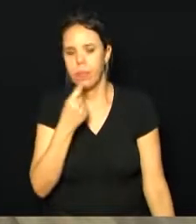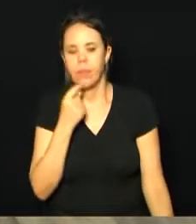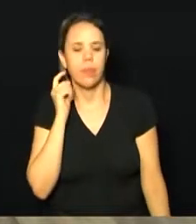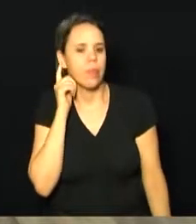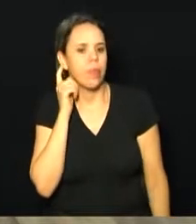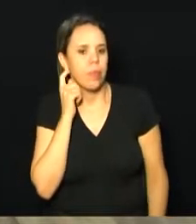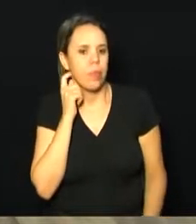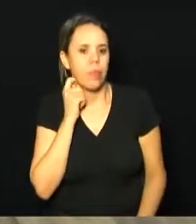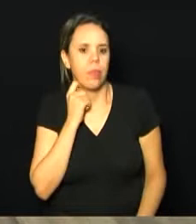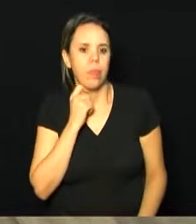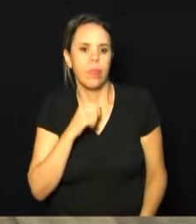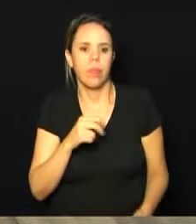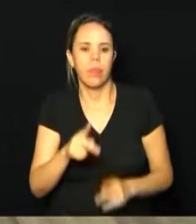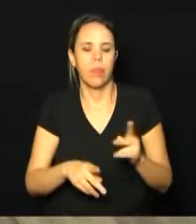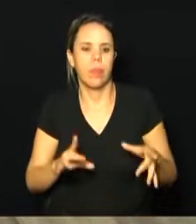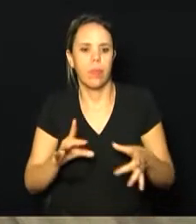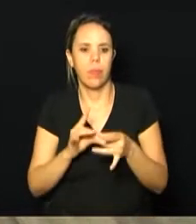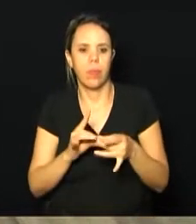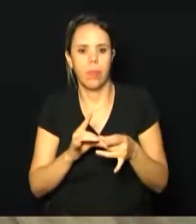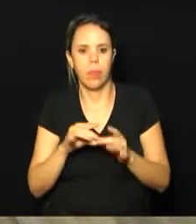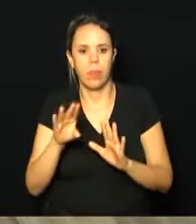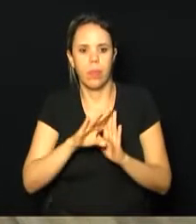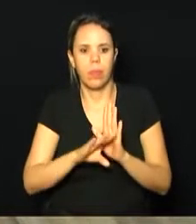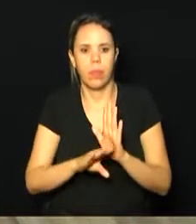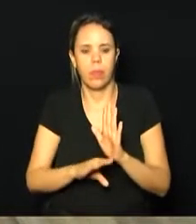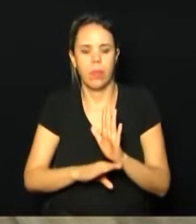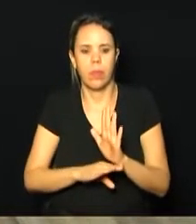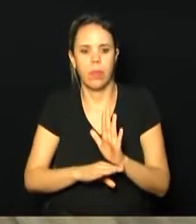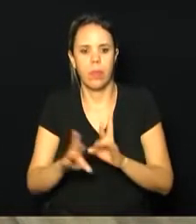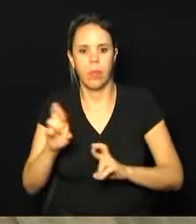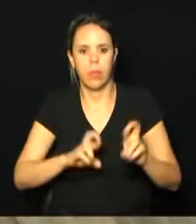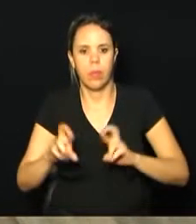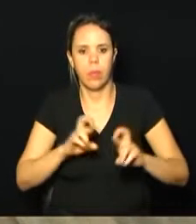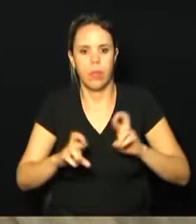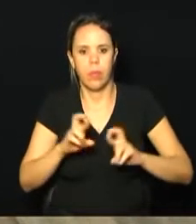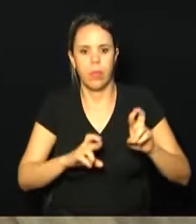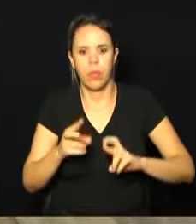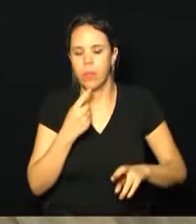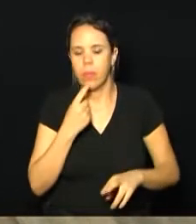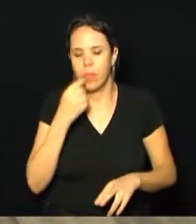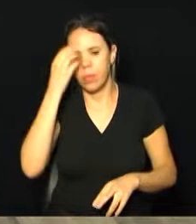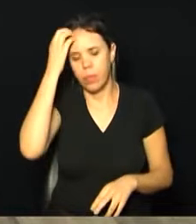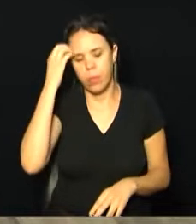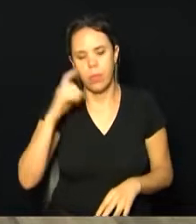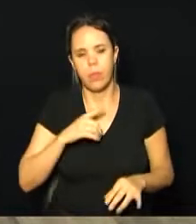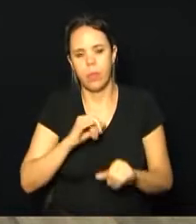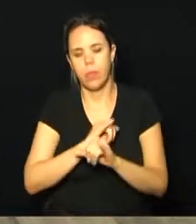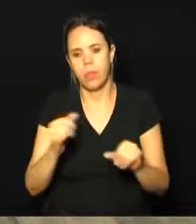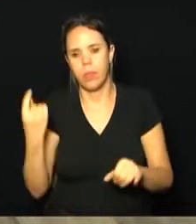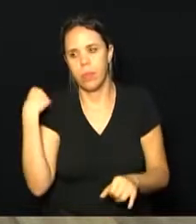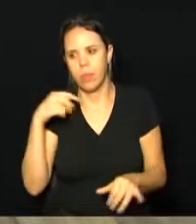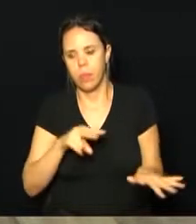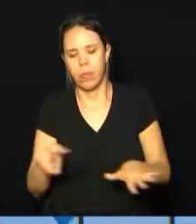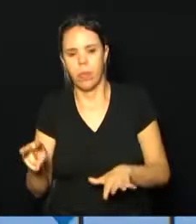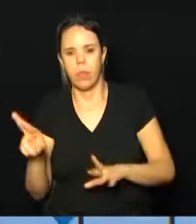que está credenciando parceiros para o programa Monitora Campinas. A gente teve aí o anúncio na última semana